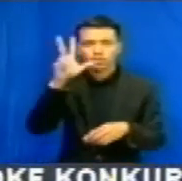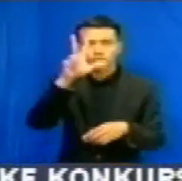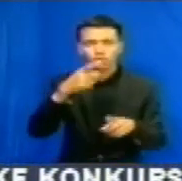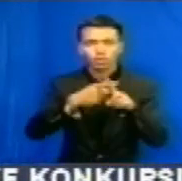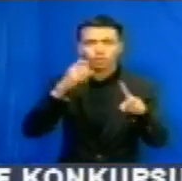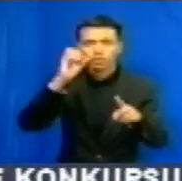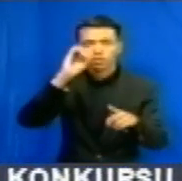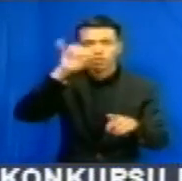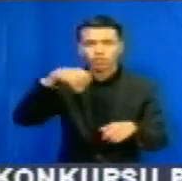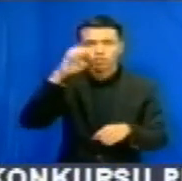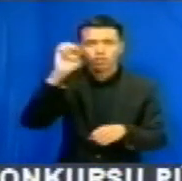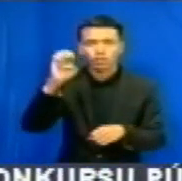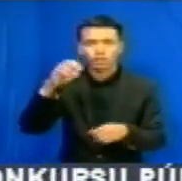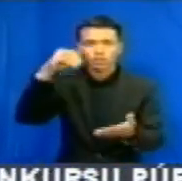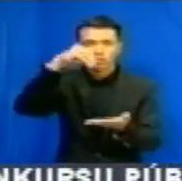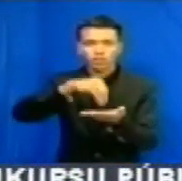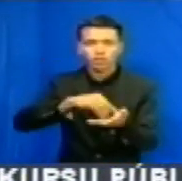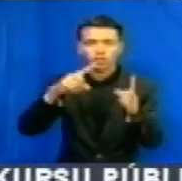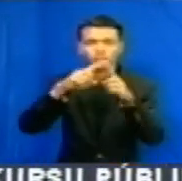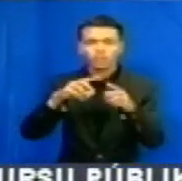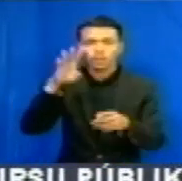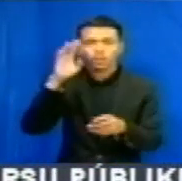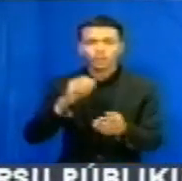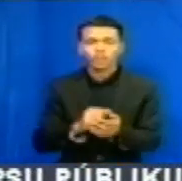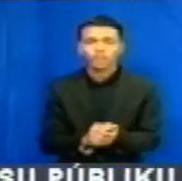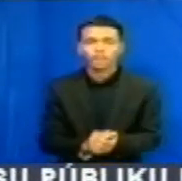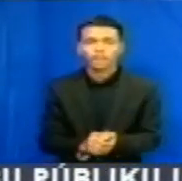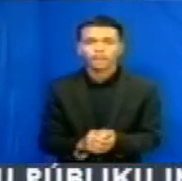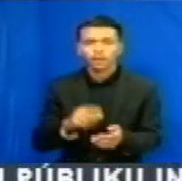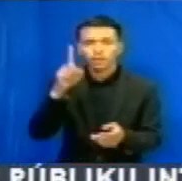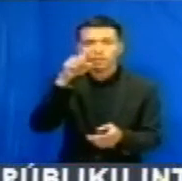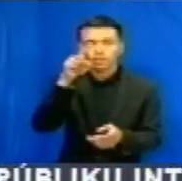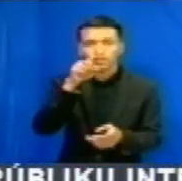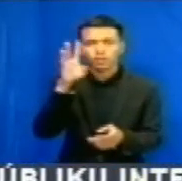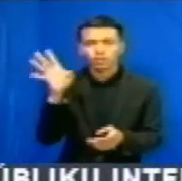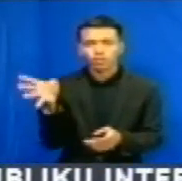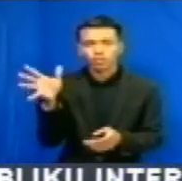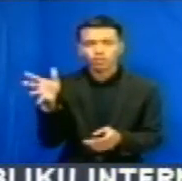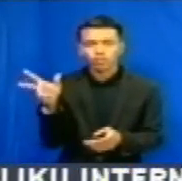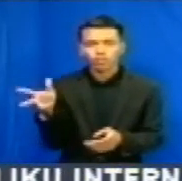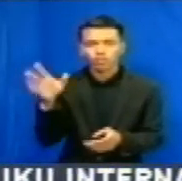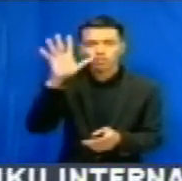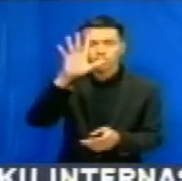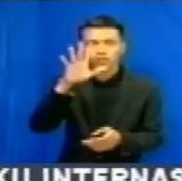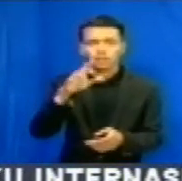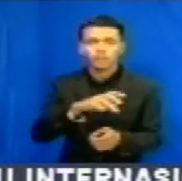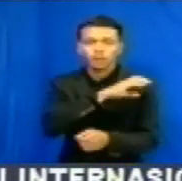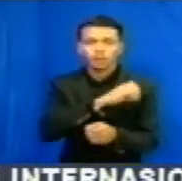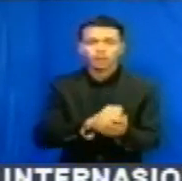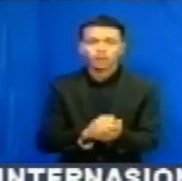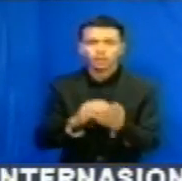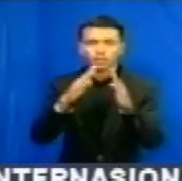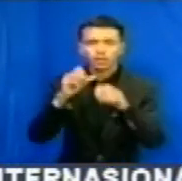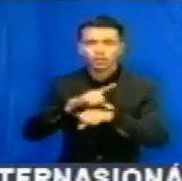husi orçamento se aloca ba quadro institucional, 1% tolo nulo Recin Lima ba capital social, 1%